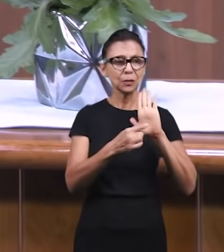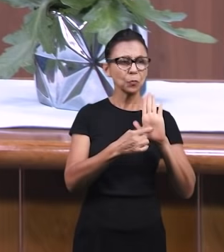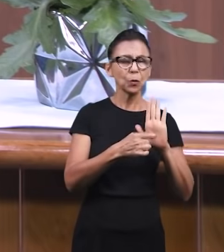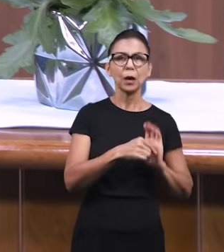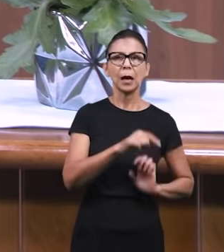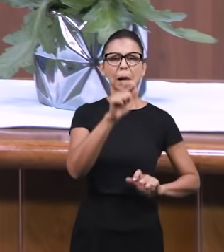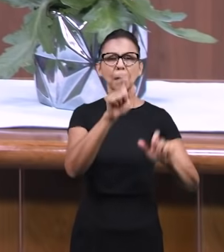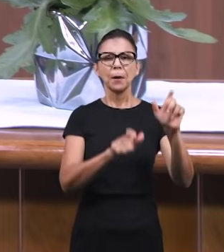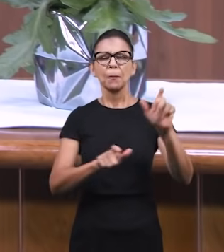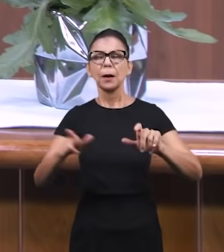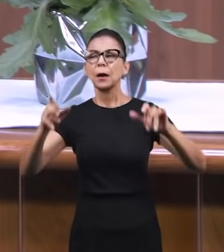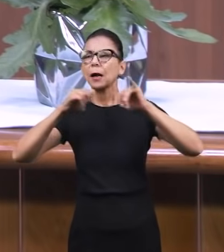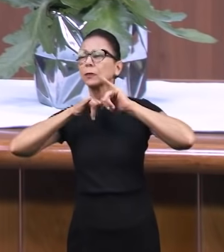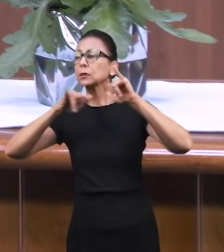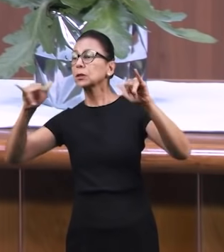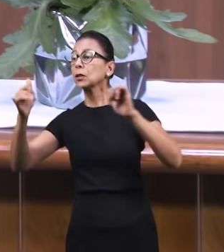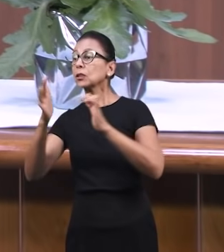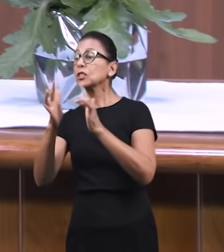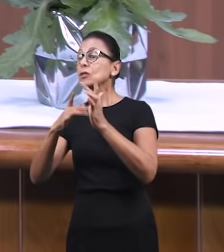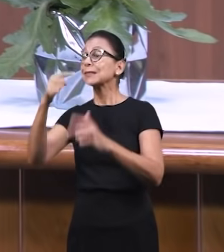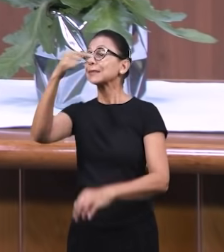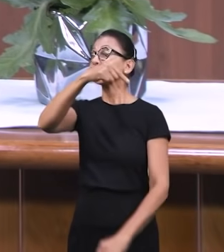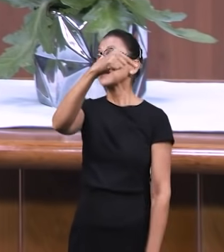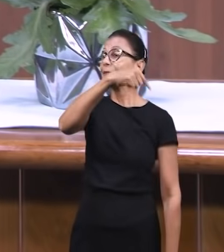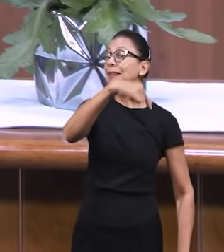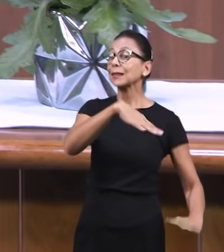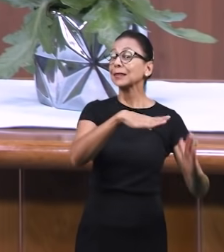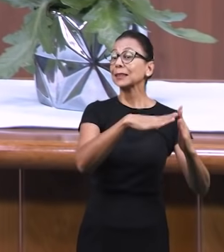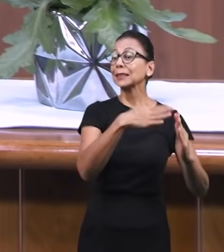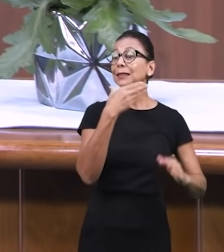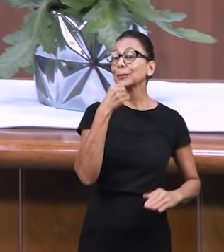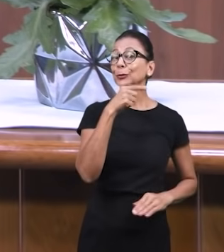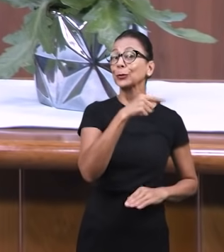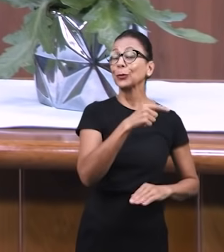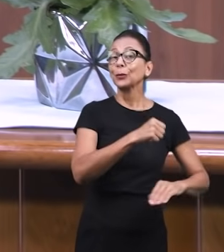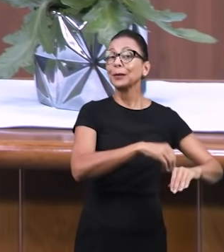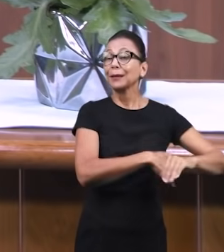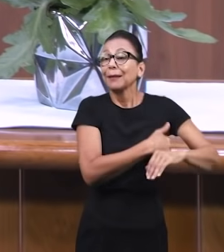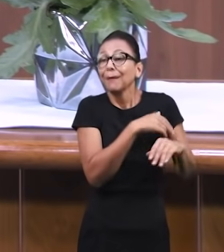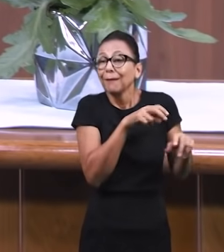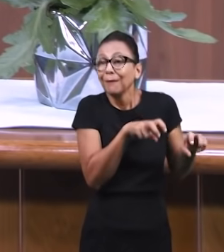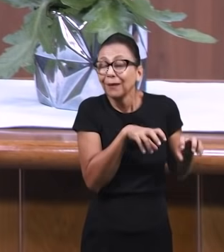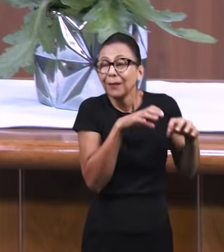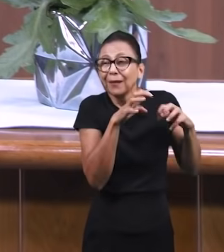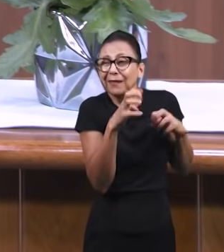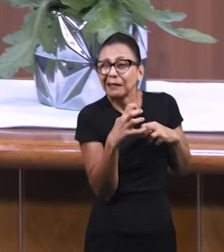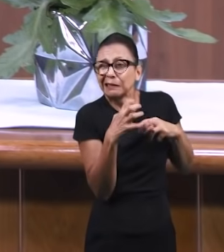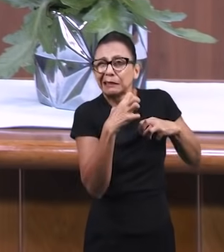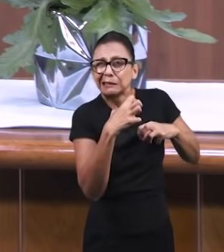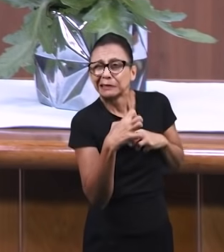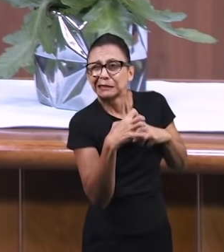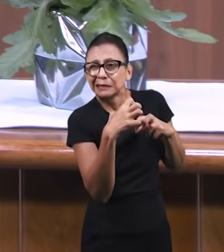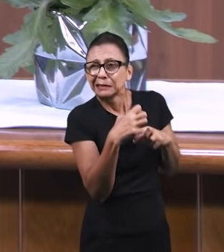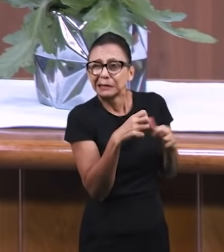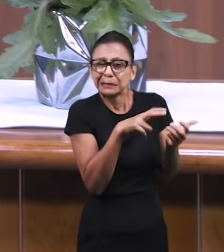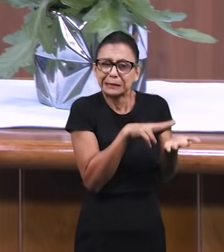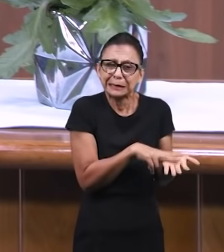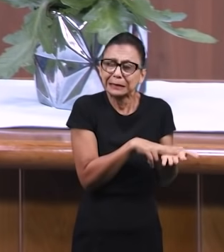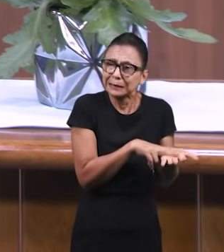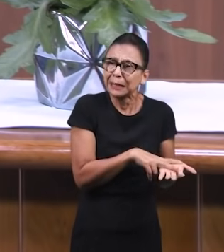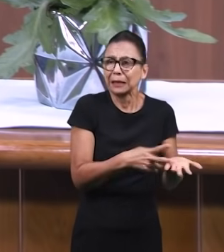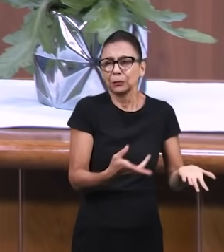anunciando. E a palavra diz assim que quando souberam, juntos, muitos se ajuntaram no lugar onde ele